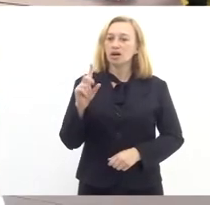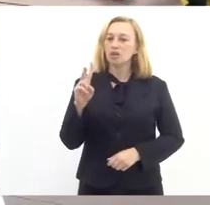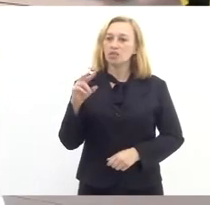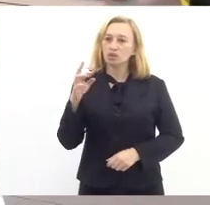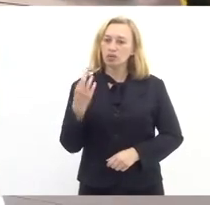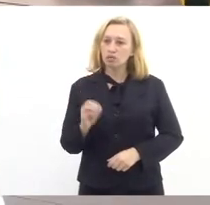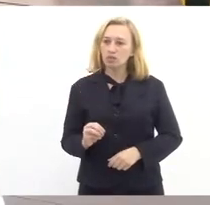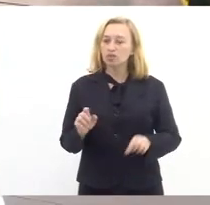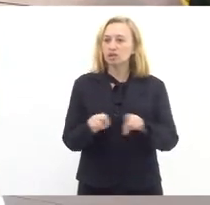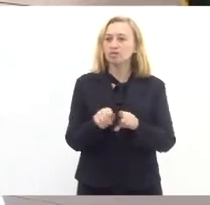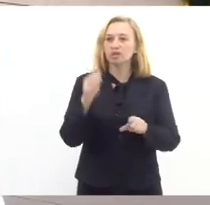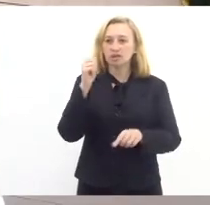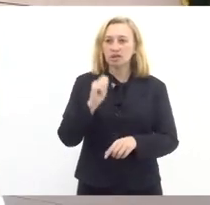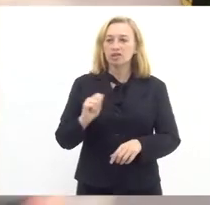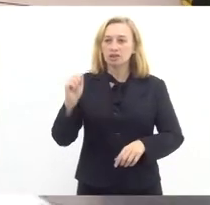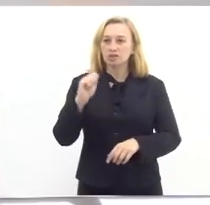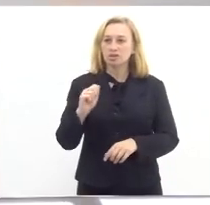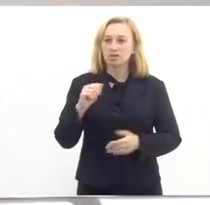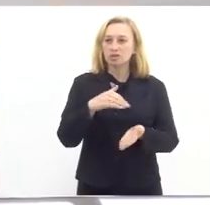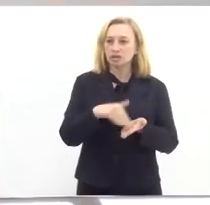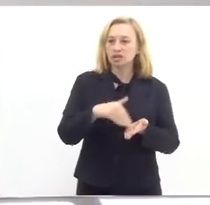assessor da Secretaria de Transporte,